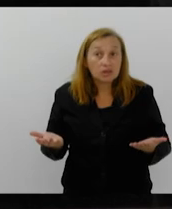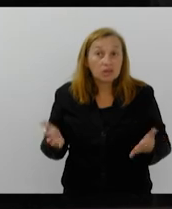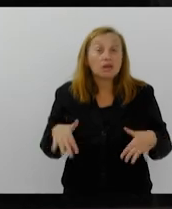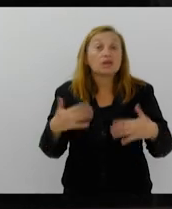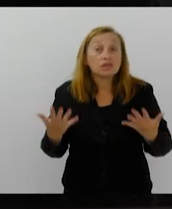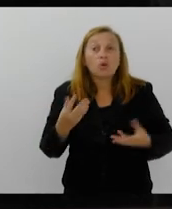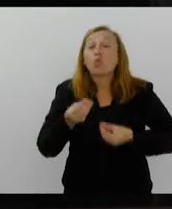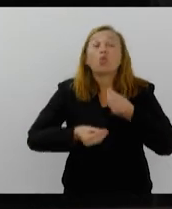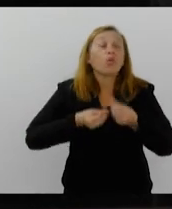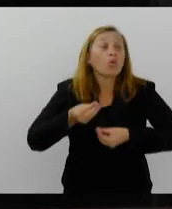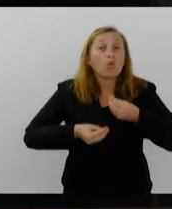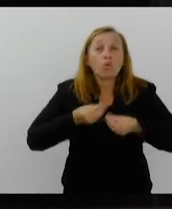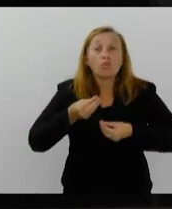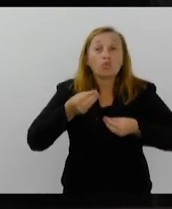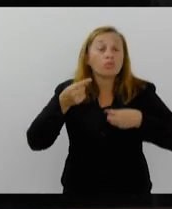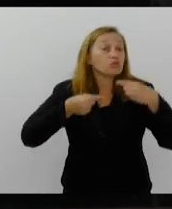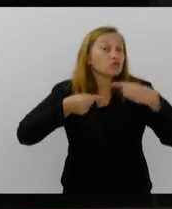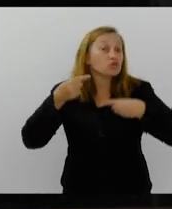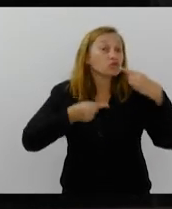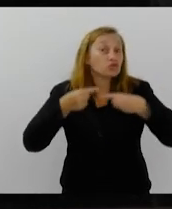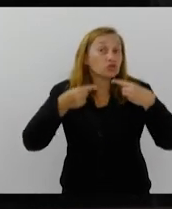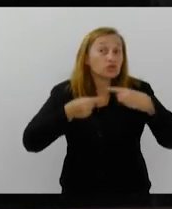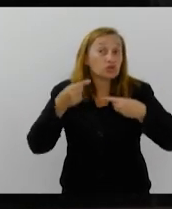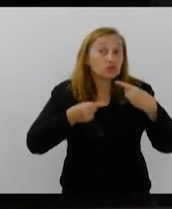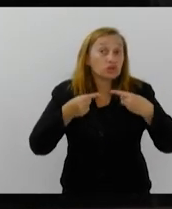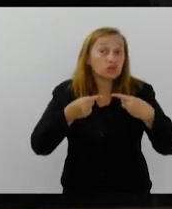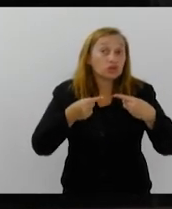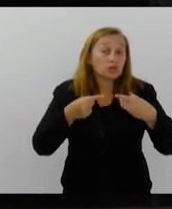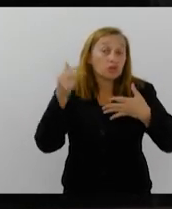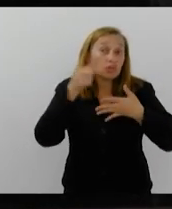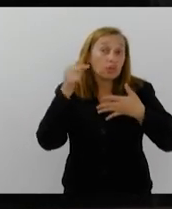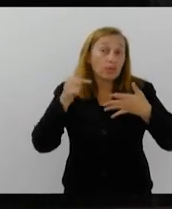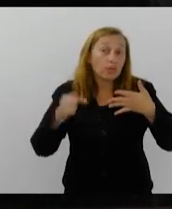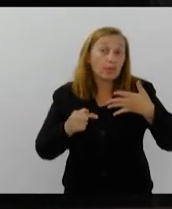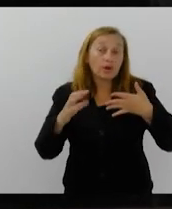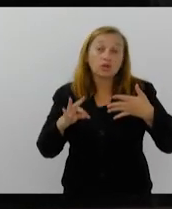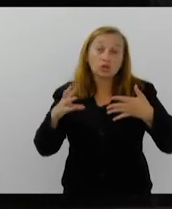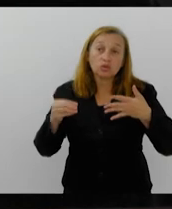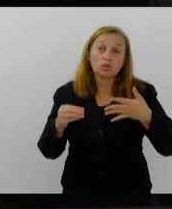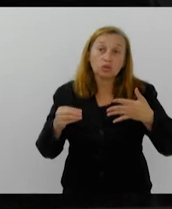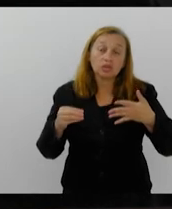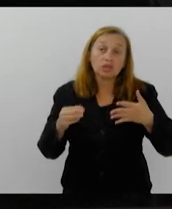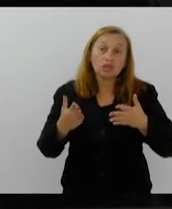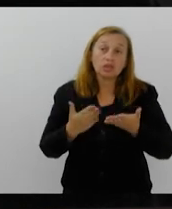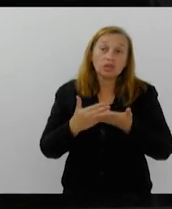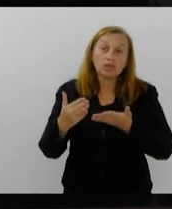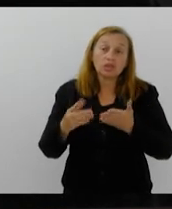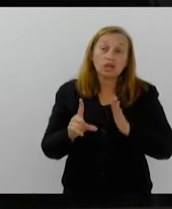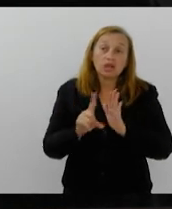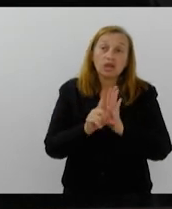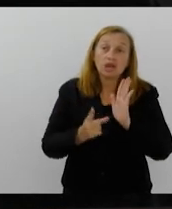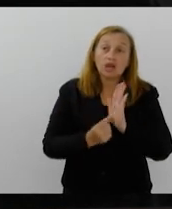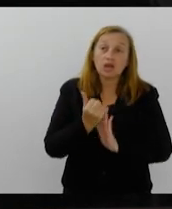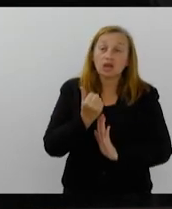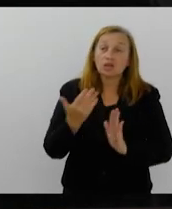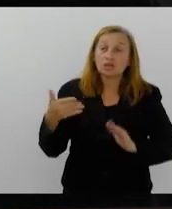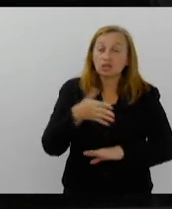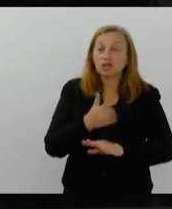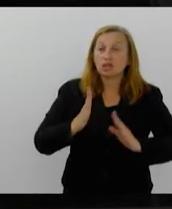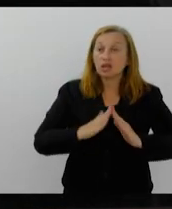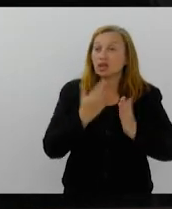Então, como que a gente debate e traz esses elementos? Todo mundo está, desde que a LOA chega à casa,